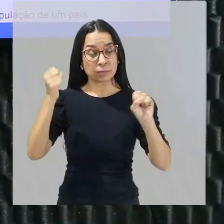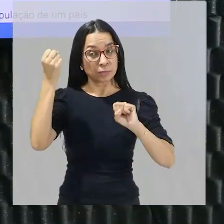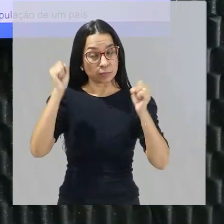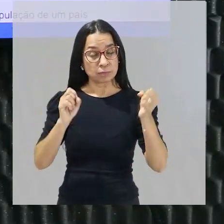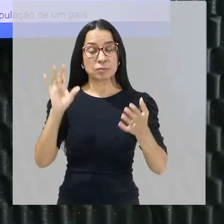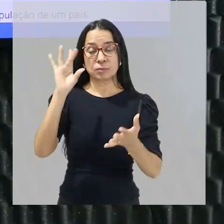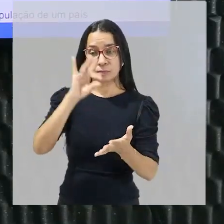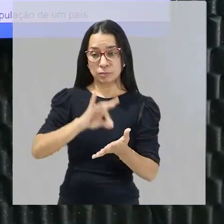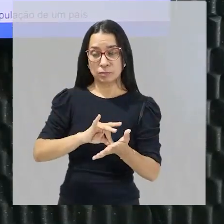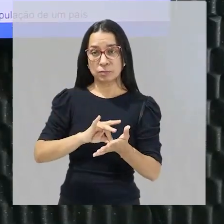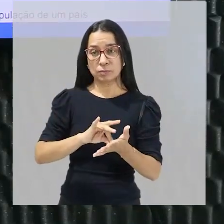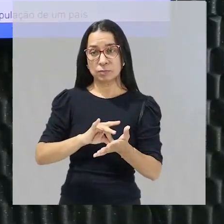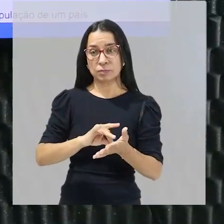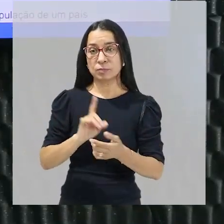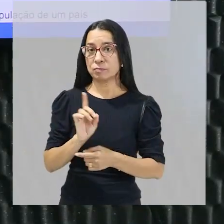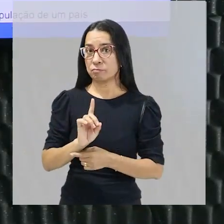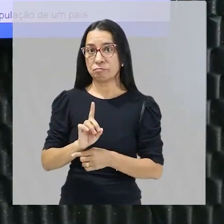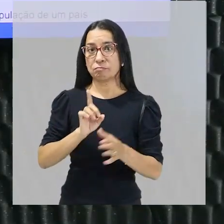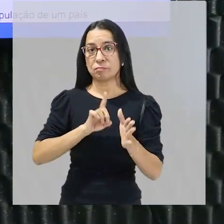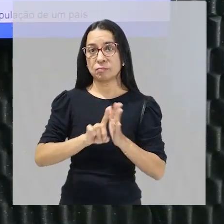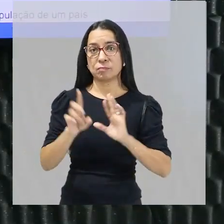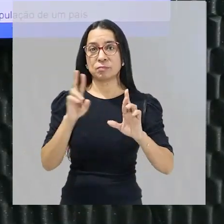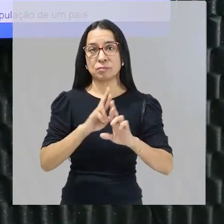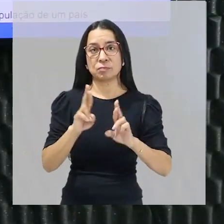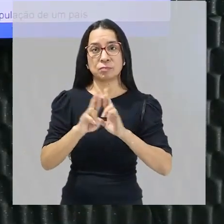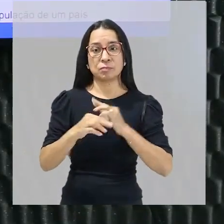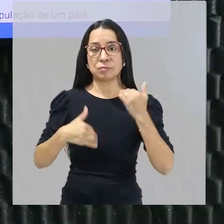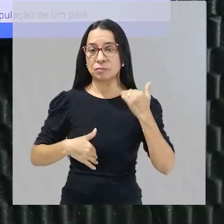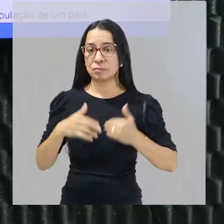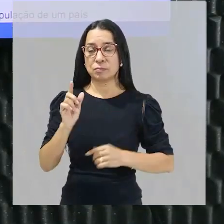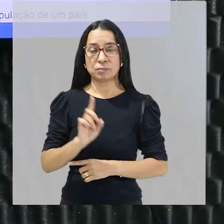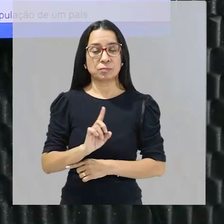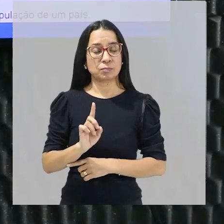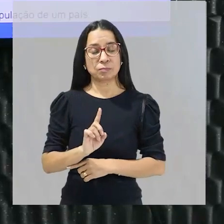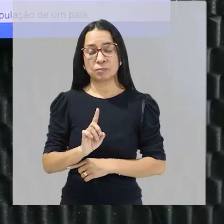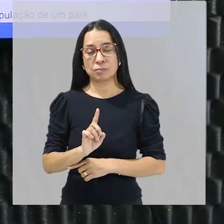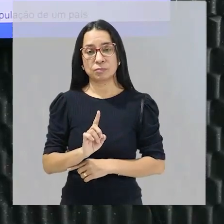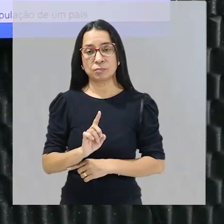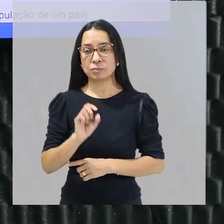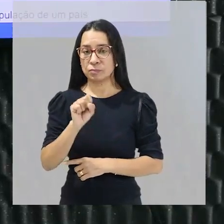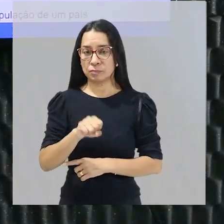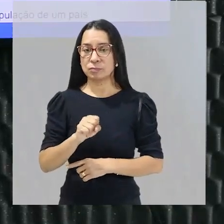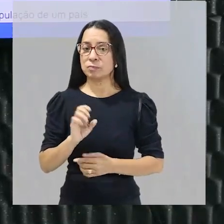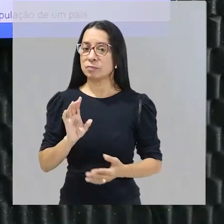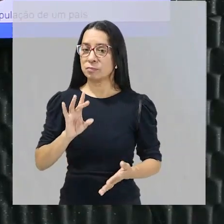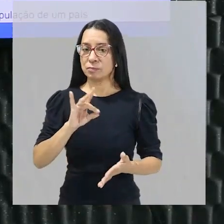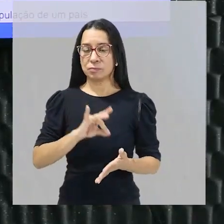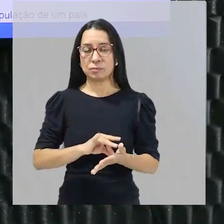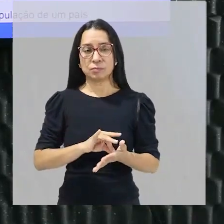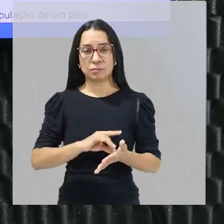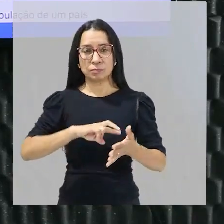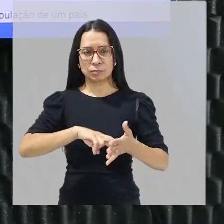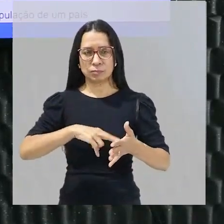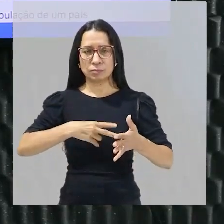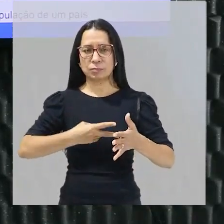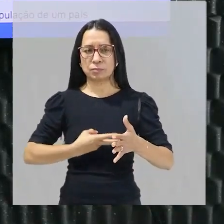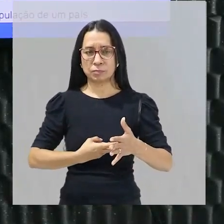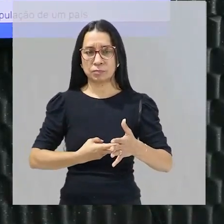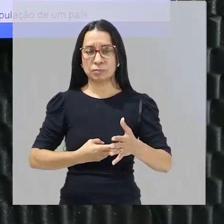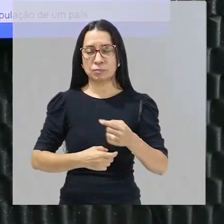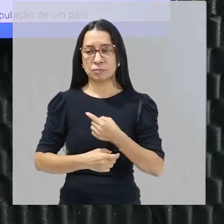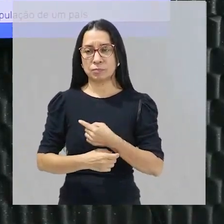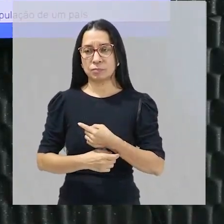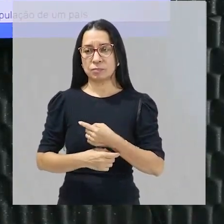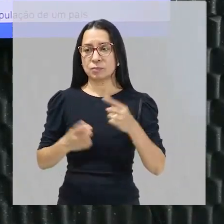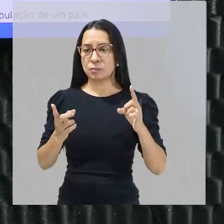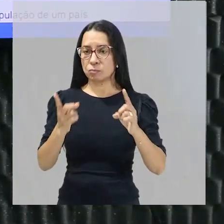só como uma questão relacionada ao corpo, à beleza do corpo, ao tratamento do corpo, ao dualismo, aquela